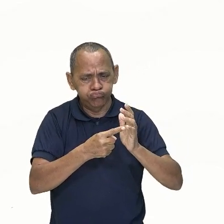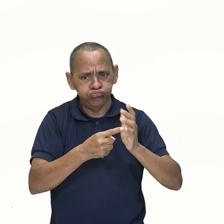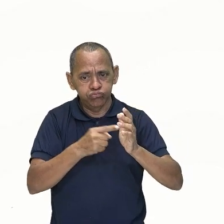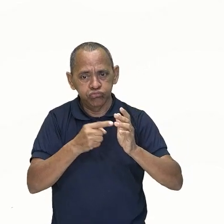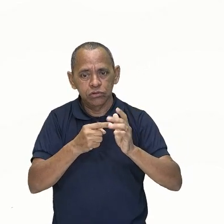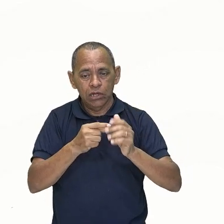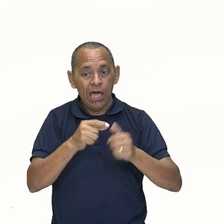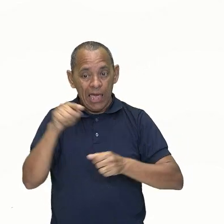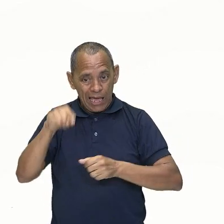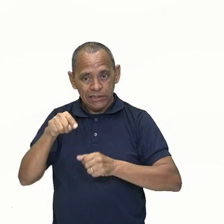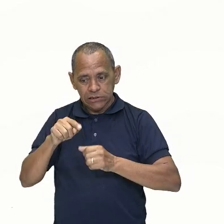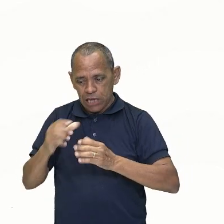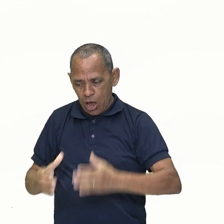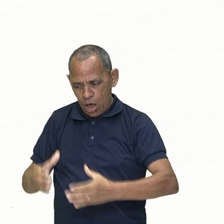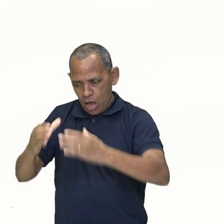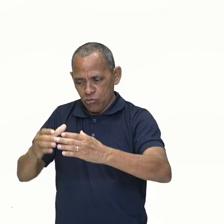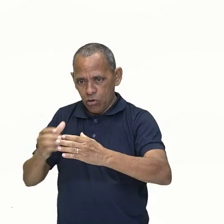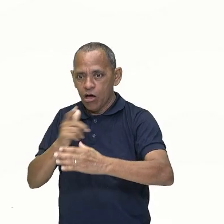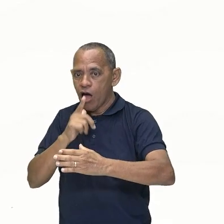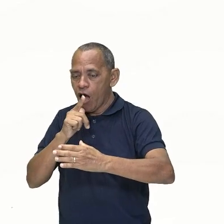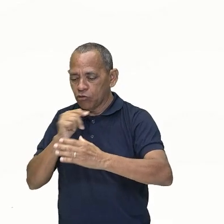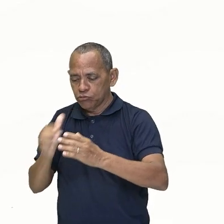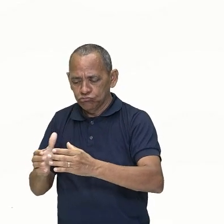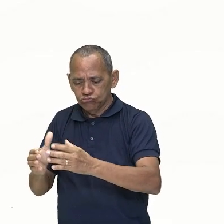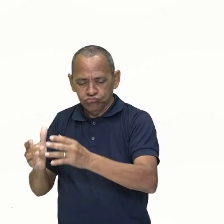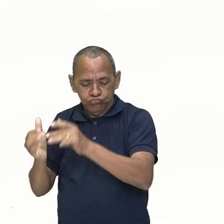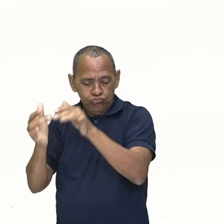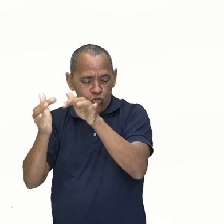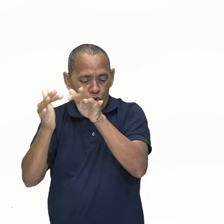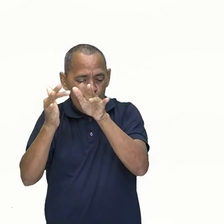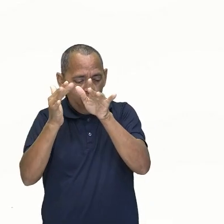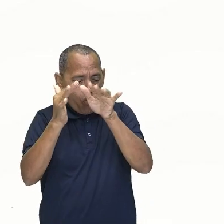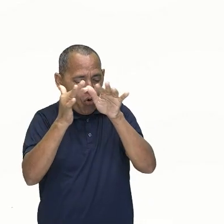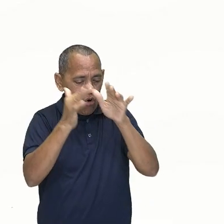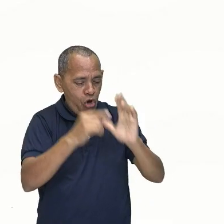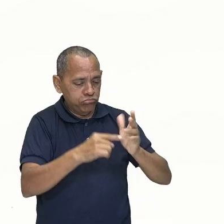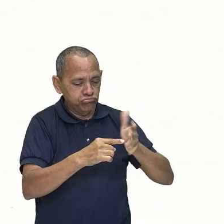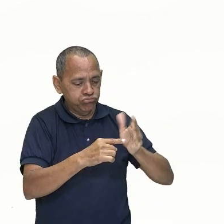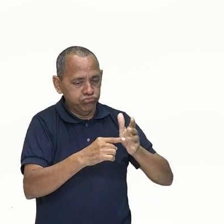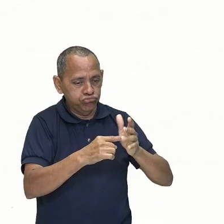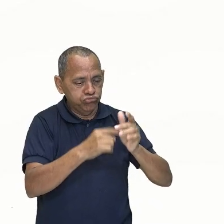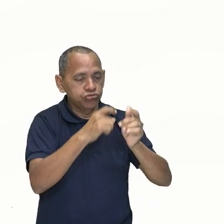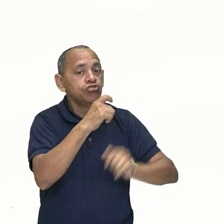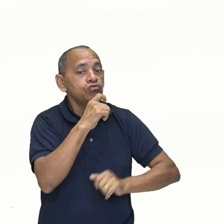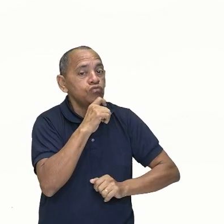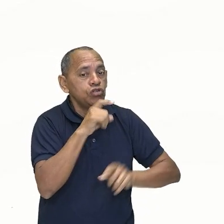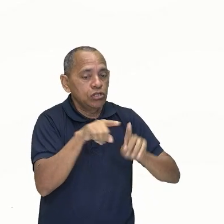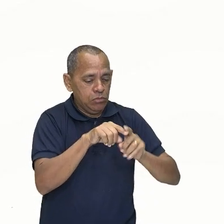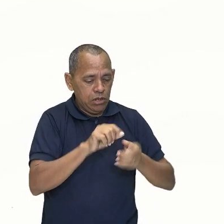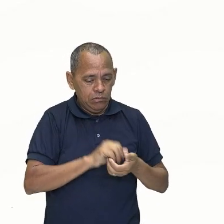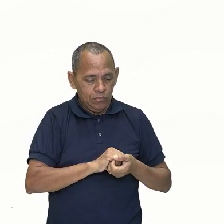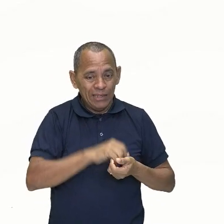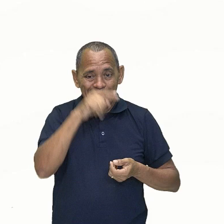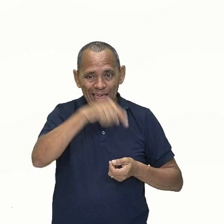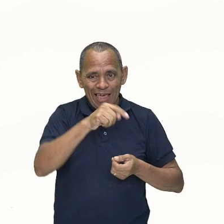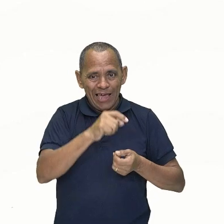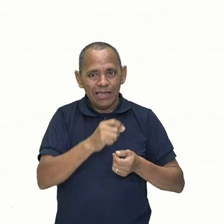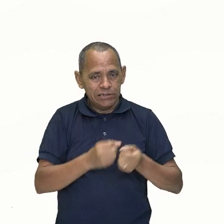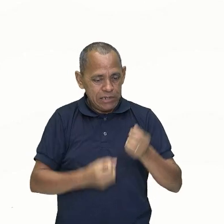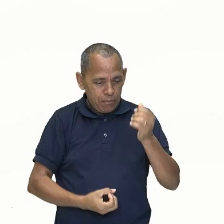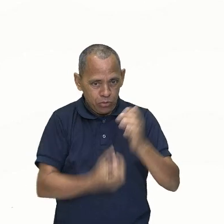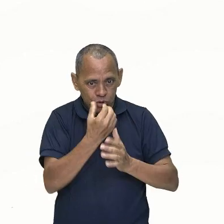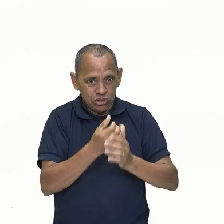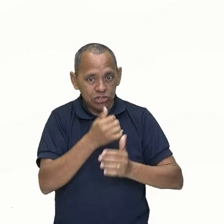que transforma o movimento em energia elétrica enviada para a casa das empresas, né? Isso eu já comentei anteriormente aqui para vocês,